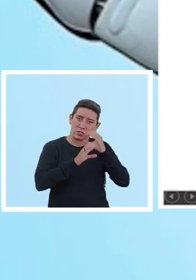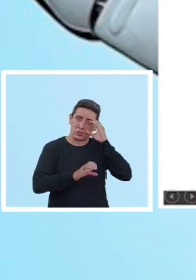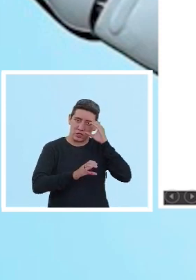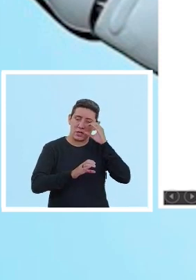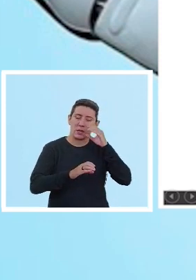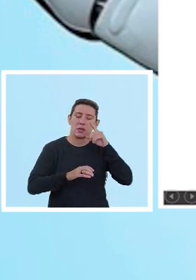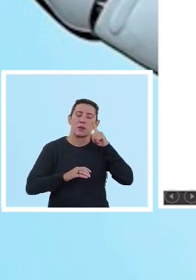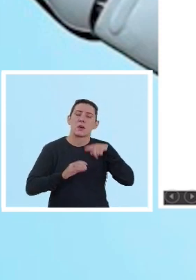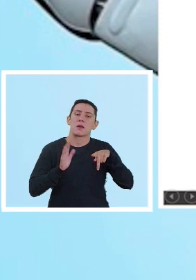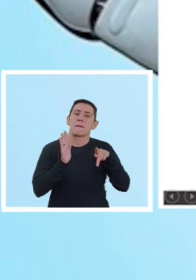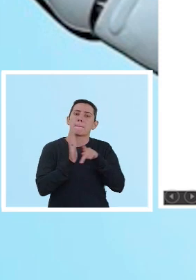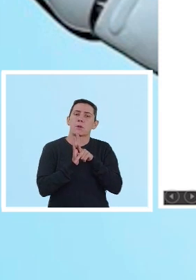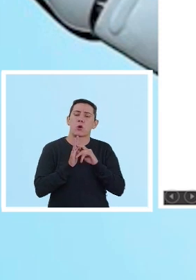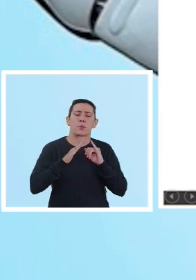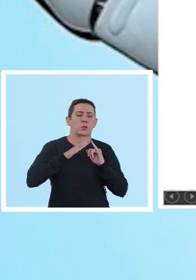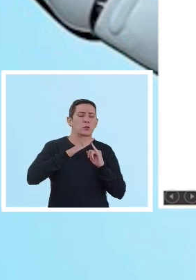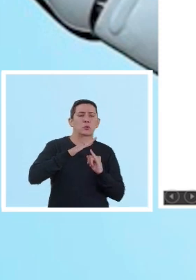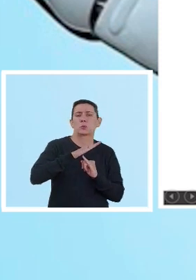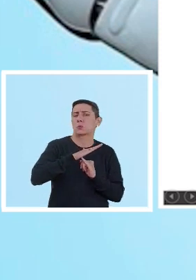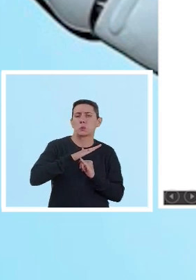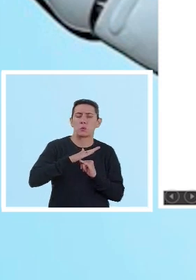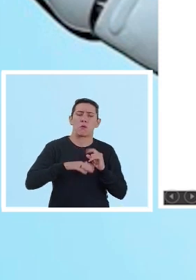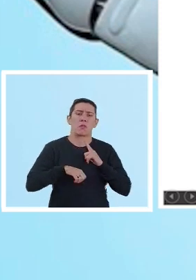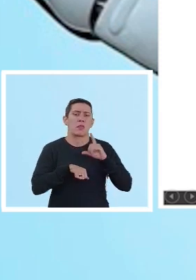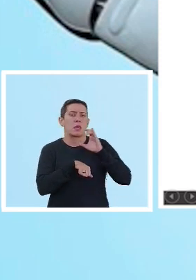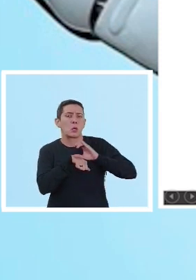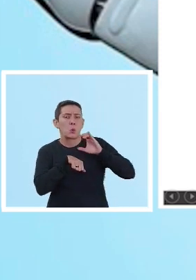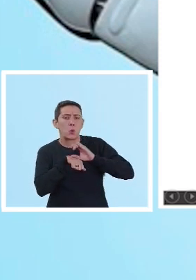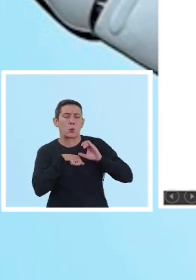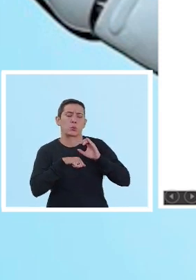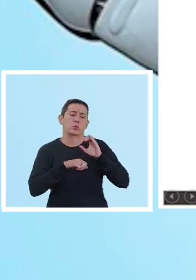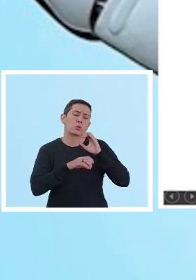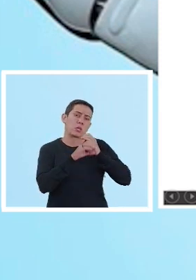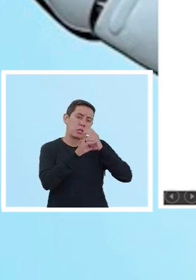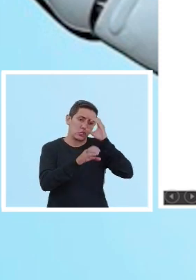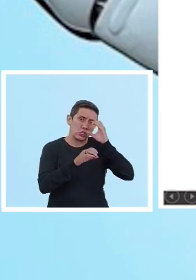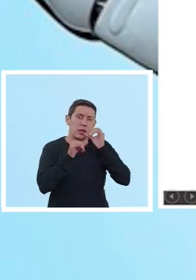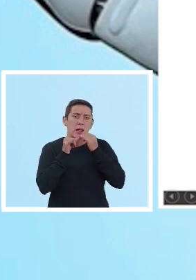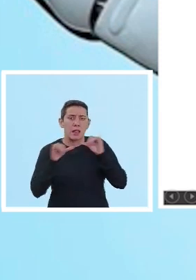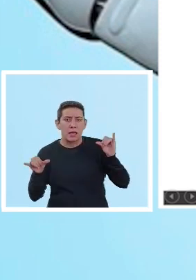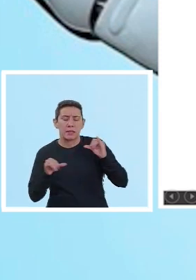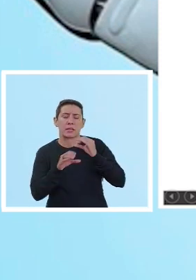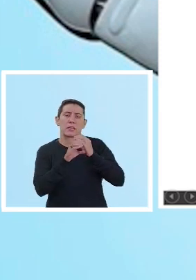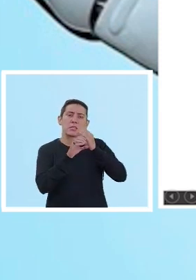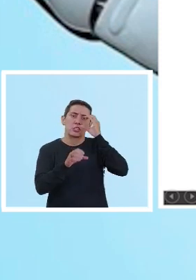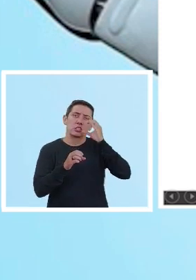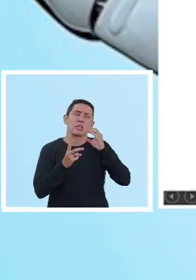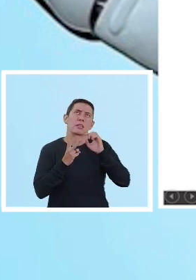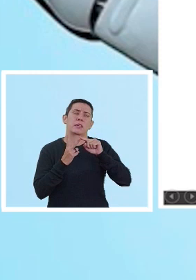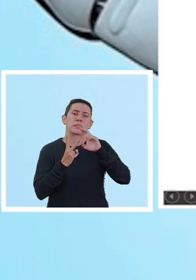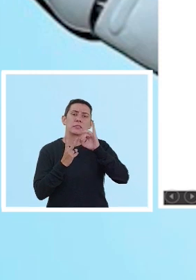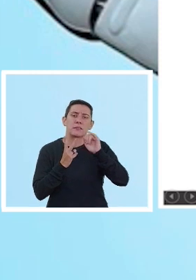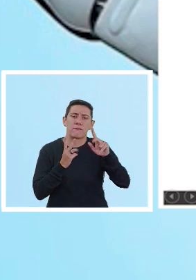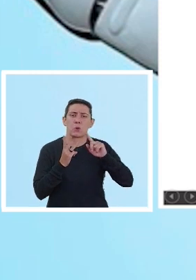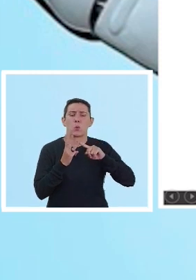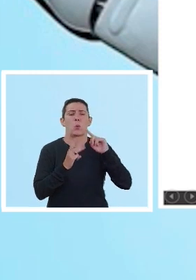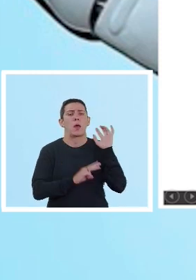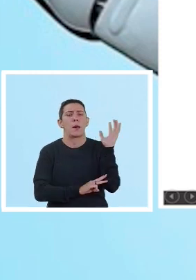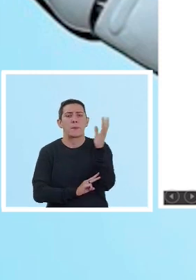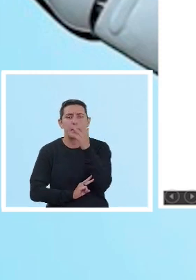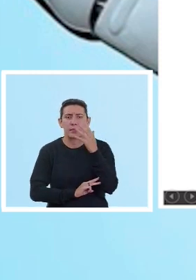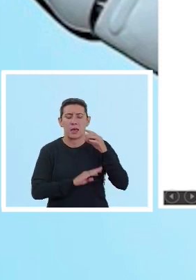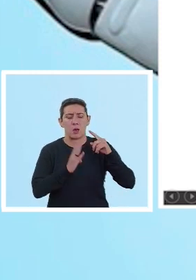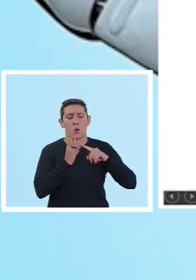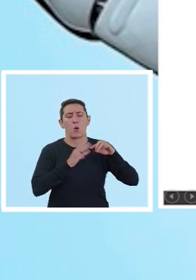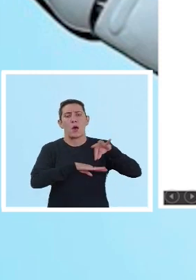é um instituto composto pelos cursos de engenharia elétrica engenharia civil engenharia ambiental arquitetura